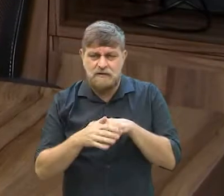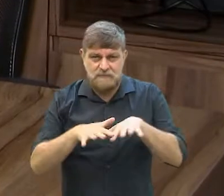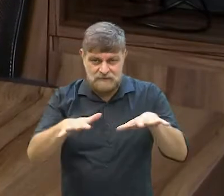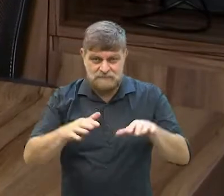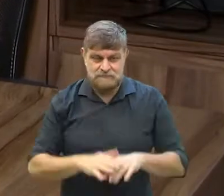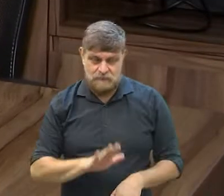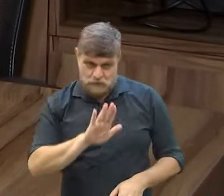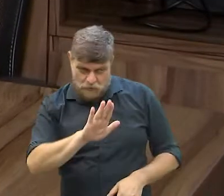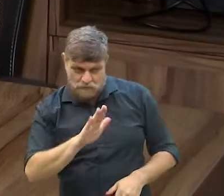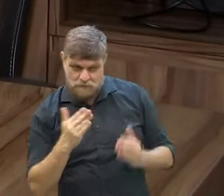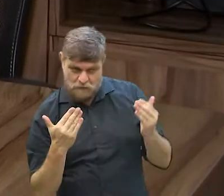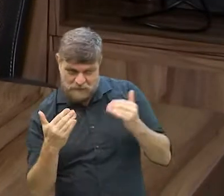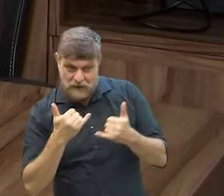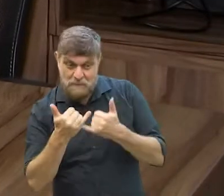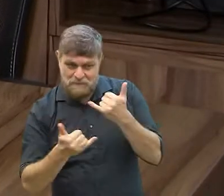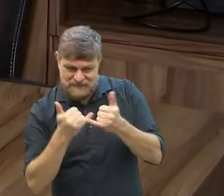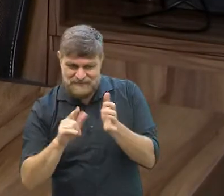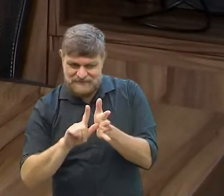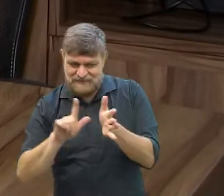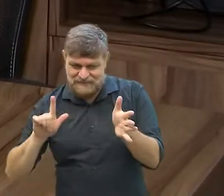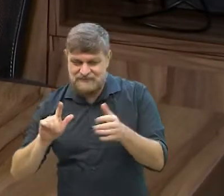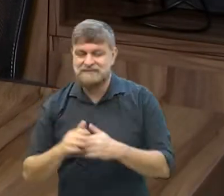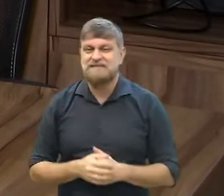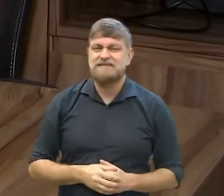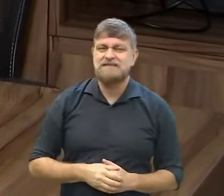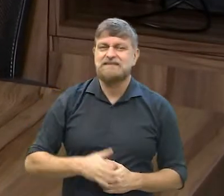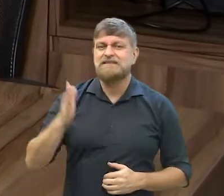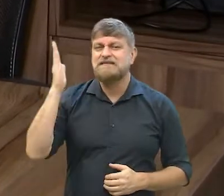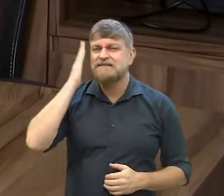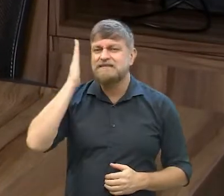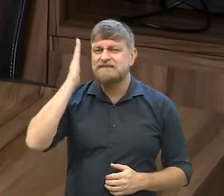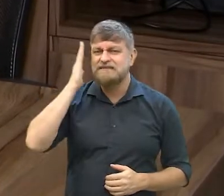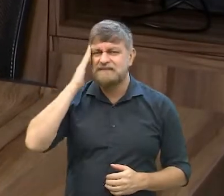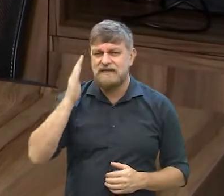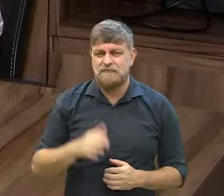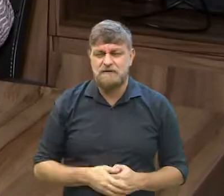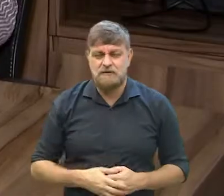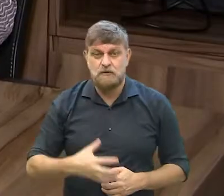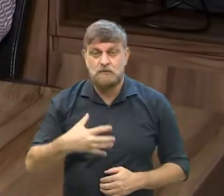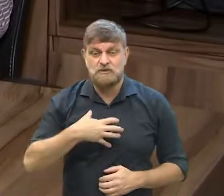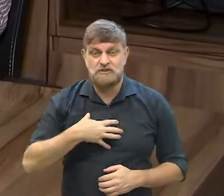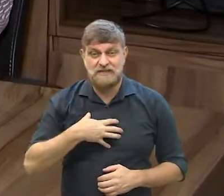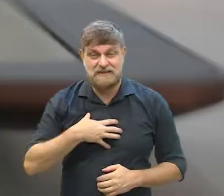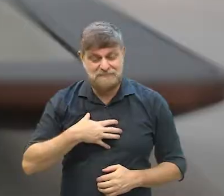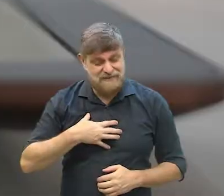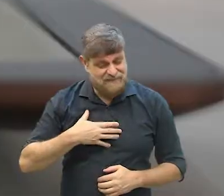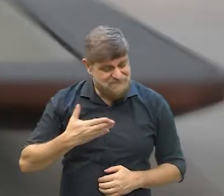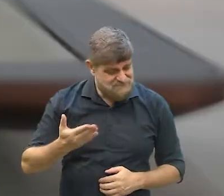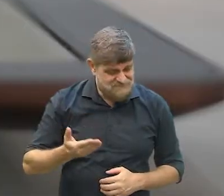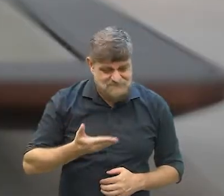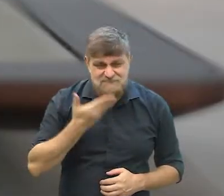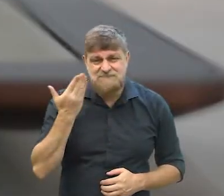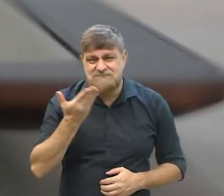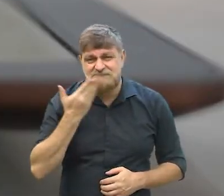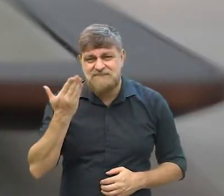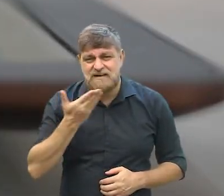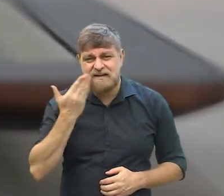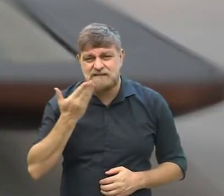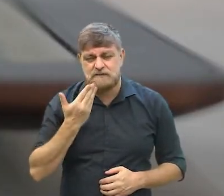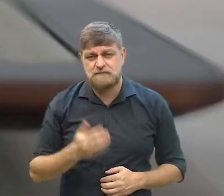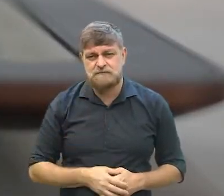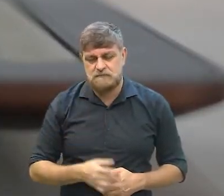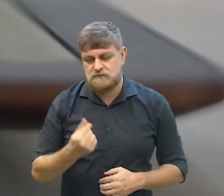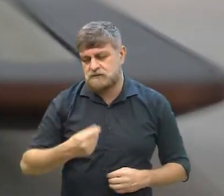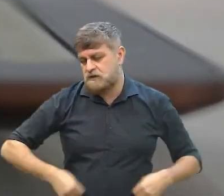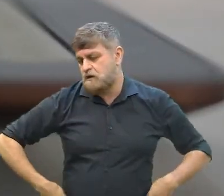uma brincadeirazinha antes, Rubens. Sabe qual é a maneira mais fácil de se gastar